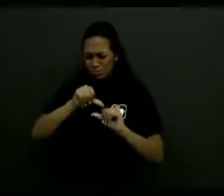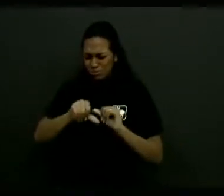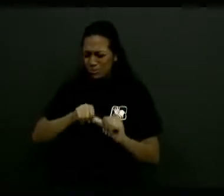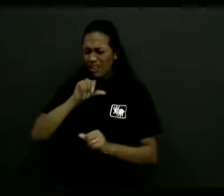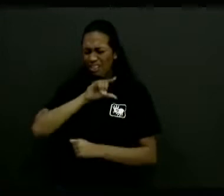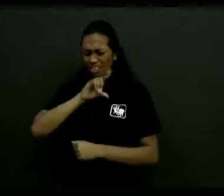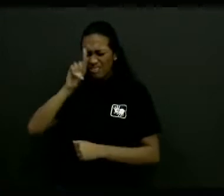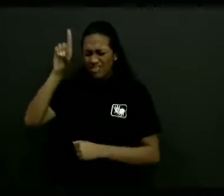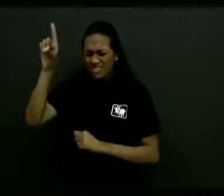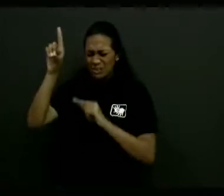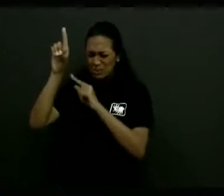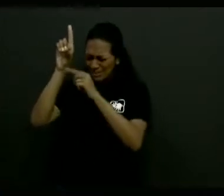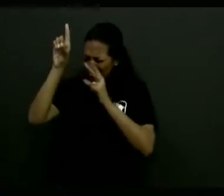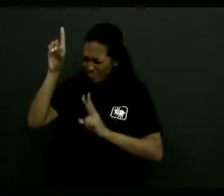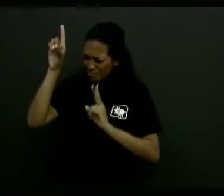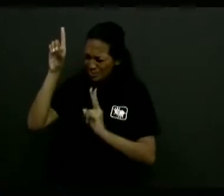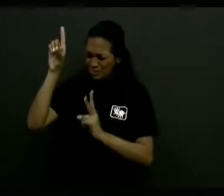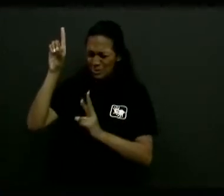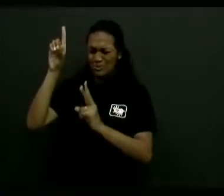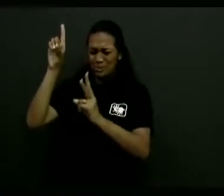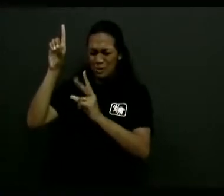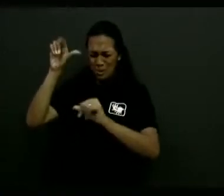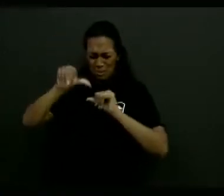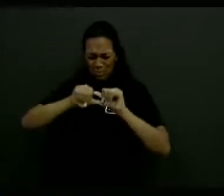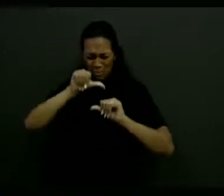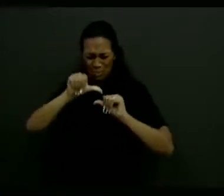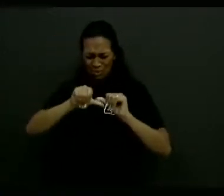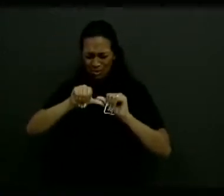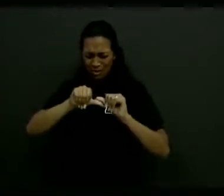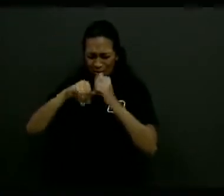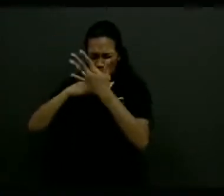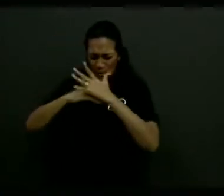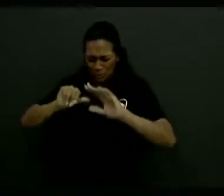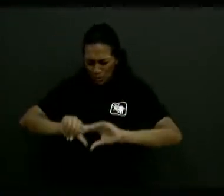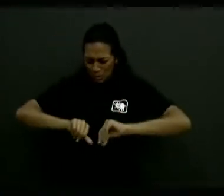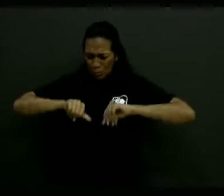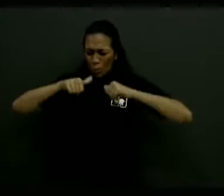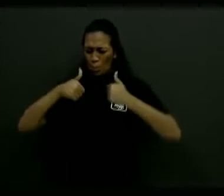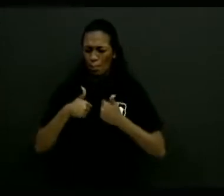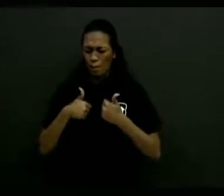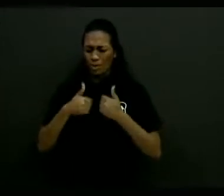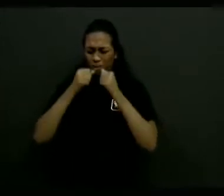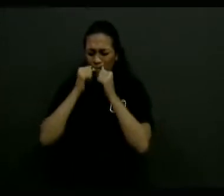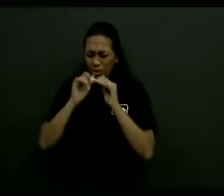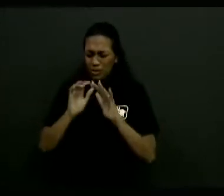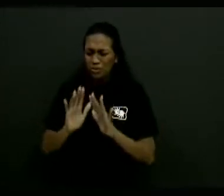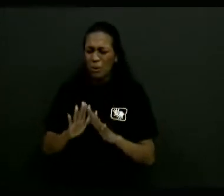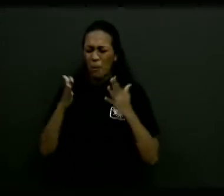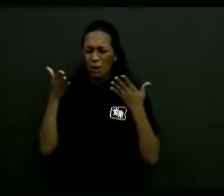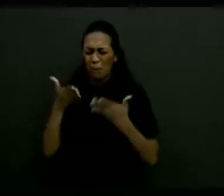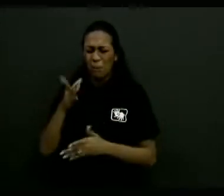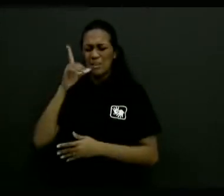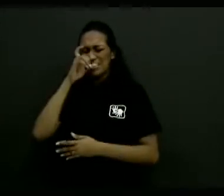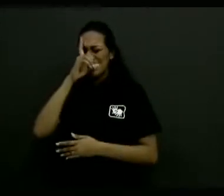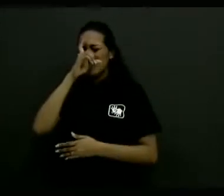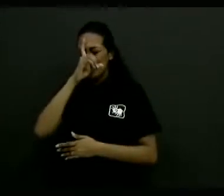o Senhor que nos renova. Senhor, renova nossas forças, abençoa, Senhor, nesse momento tão